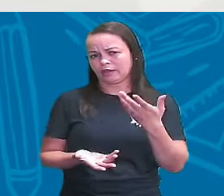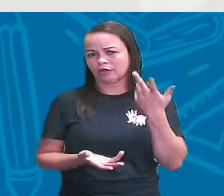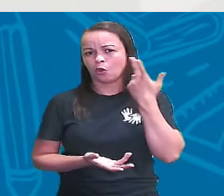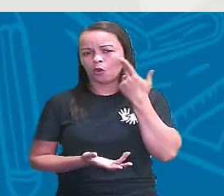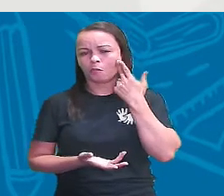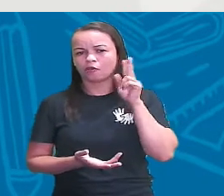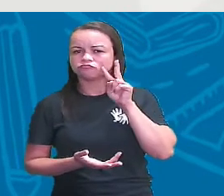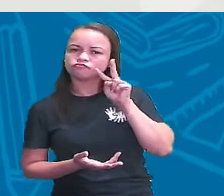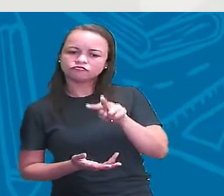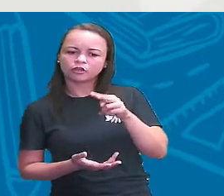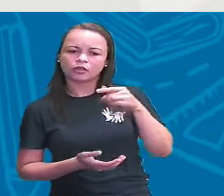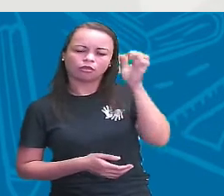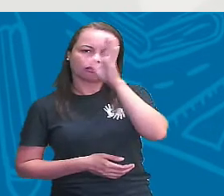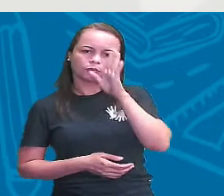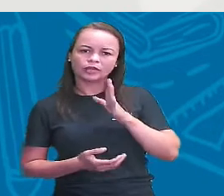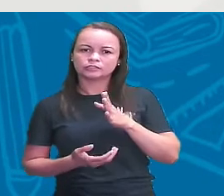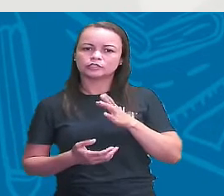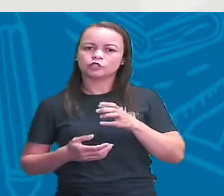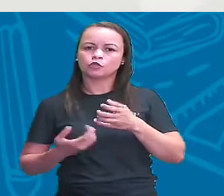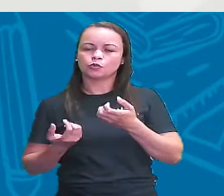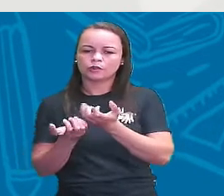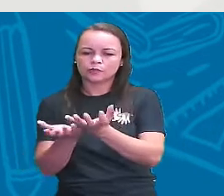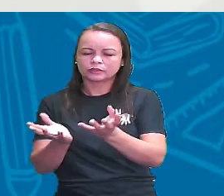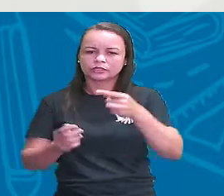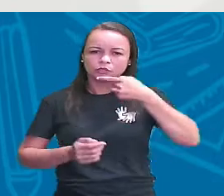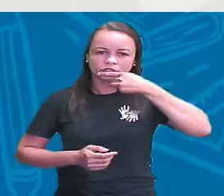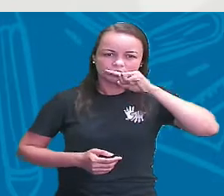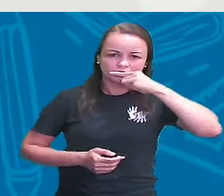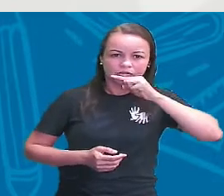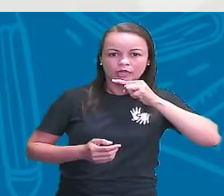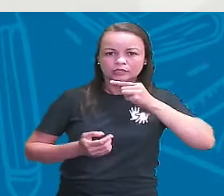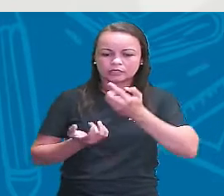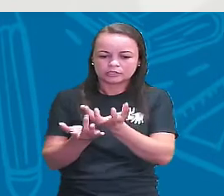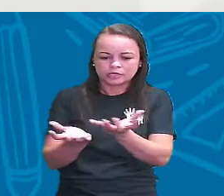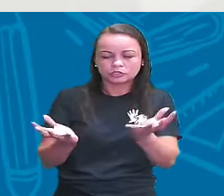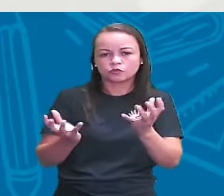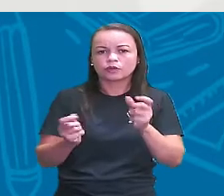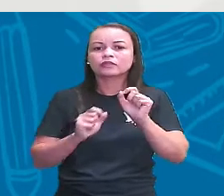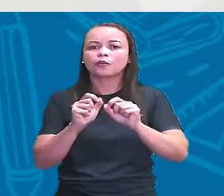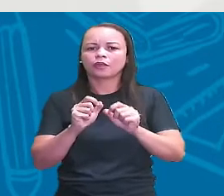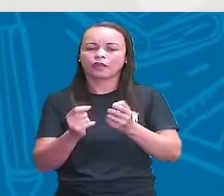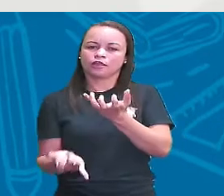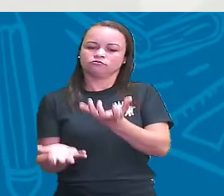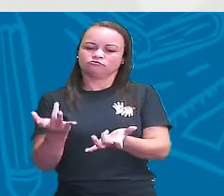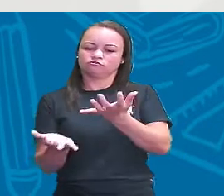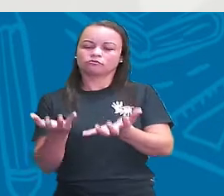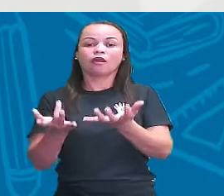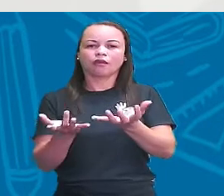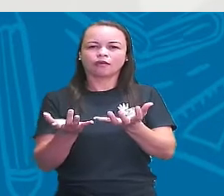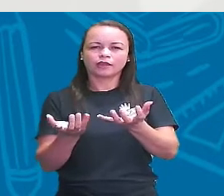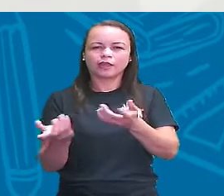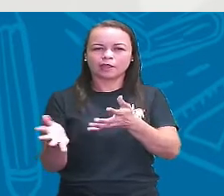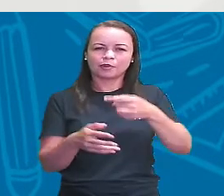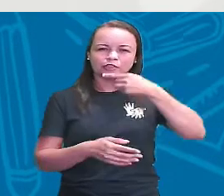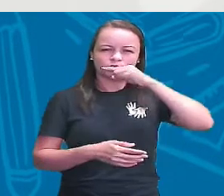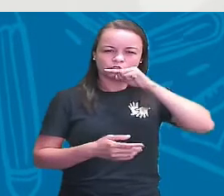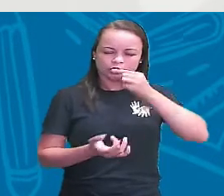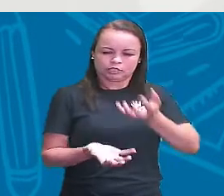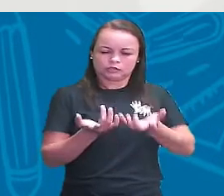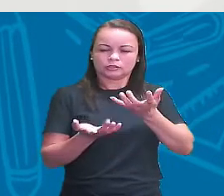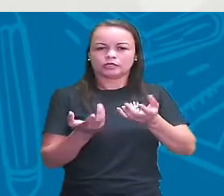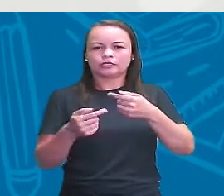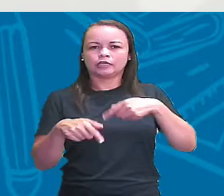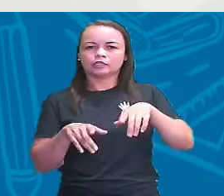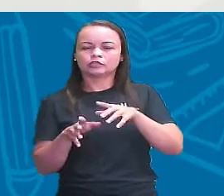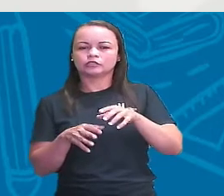Brasil em plantações de cana-de-açúcar haver a queima, né? Que no dialeto tupi se chama